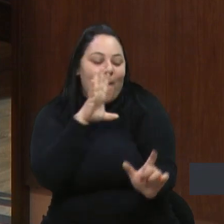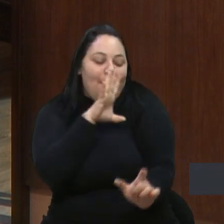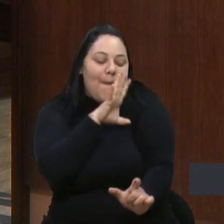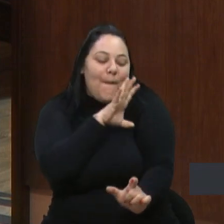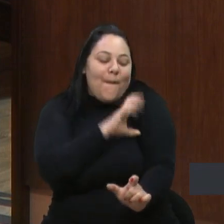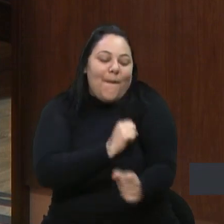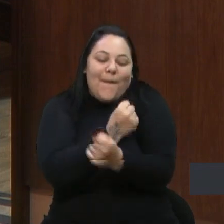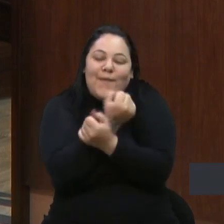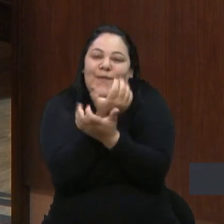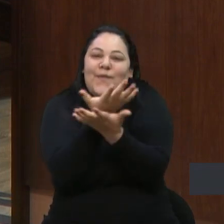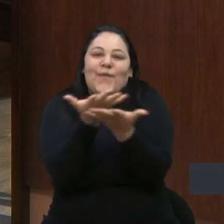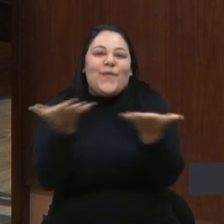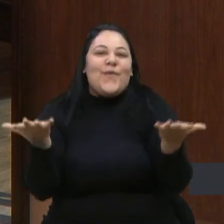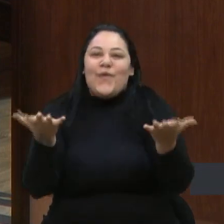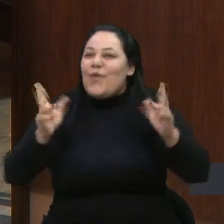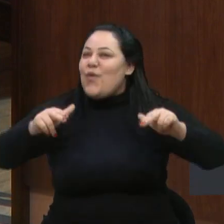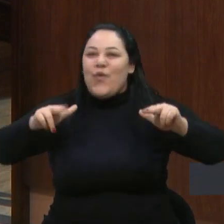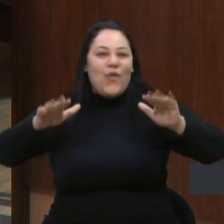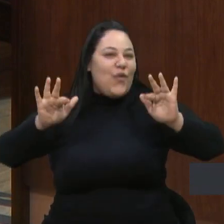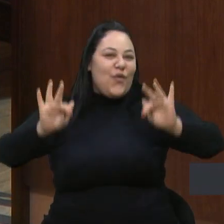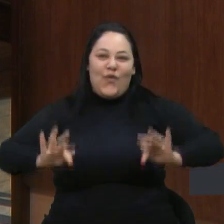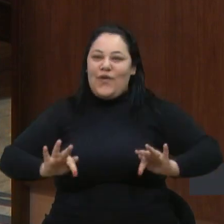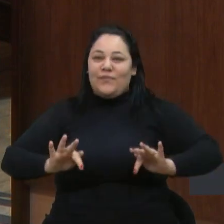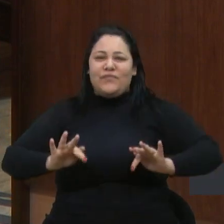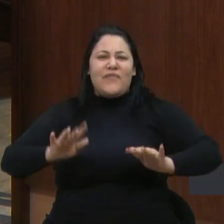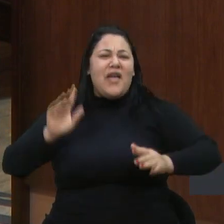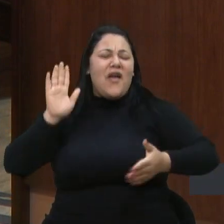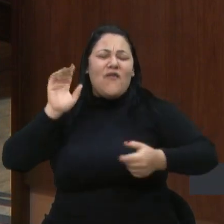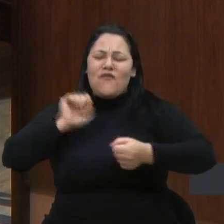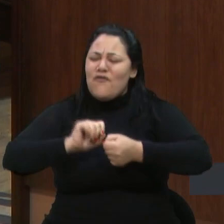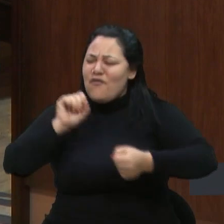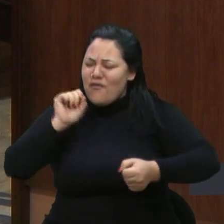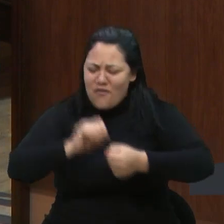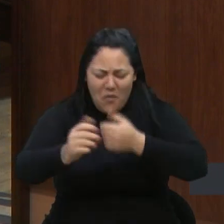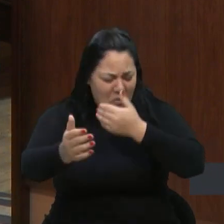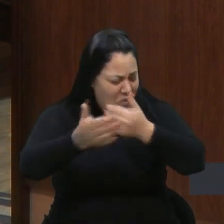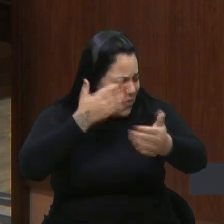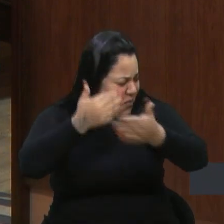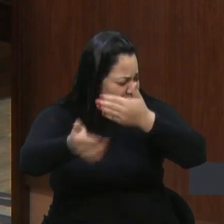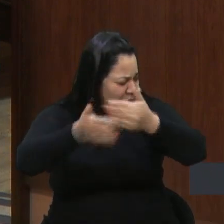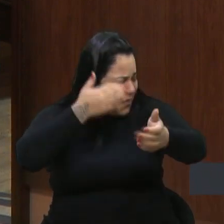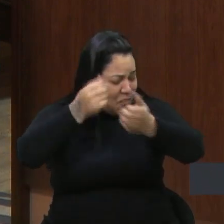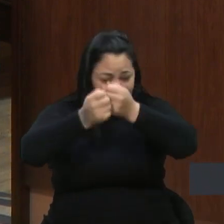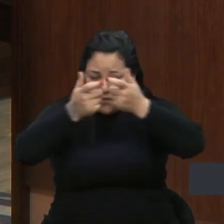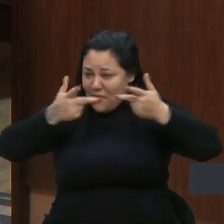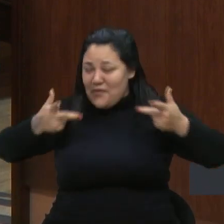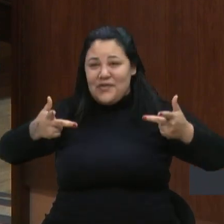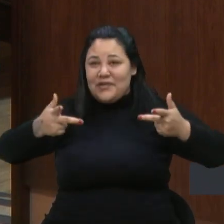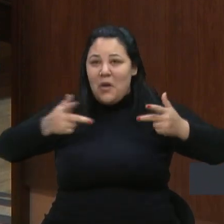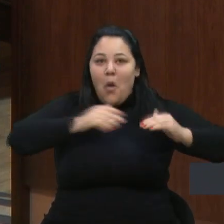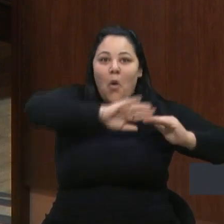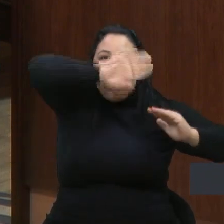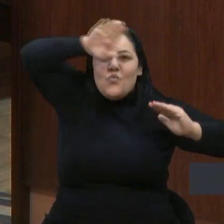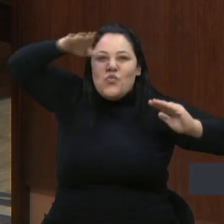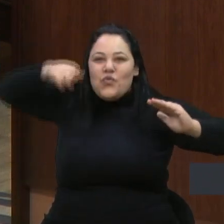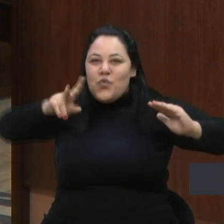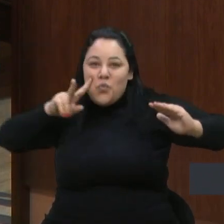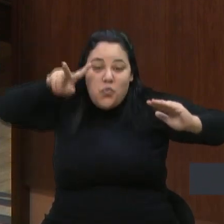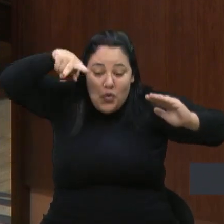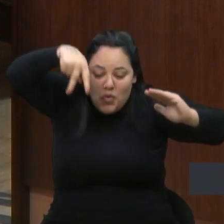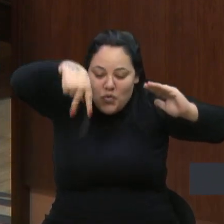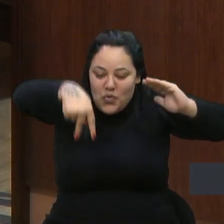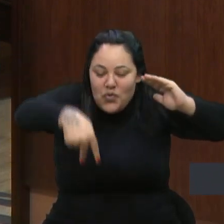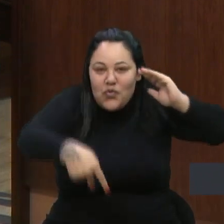mundo é sem fim. Faço qualquer sacrifício, desço o precipício buscar-te uma flor. Só quero que